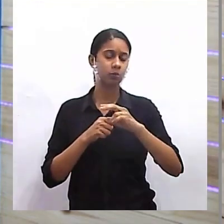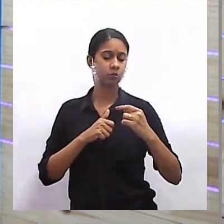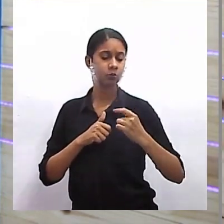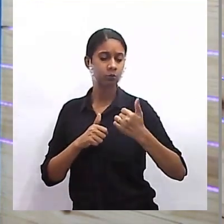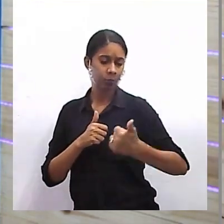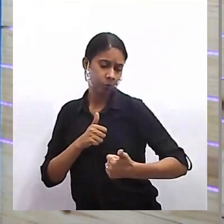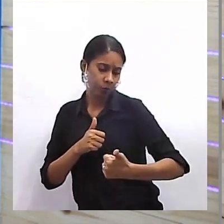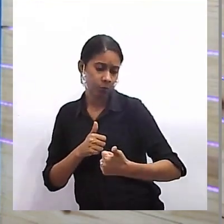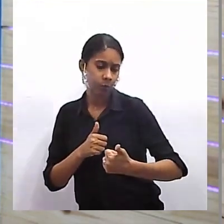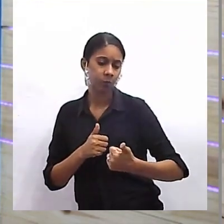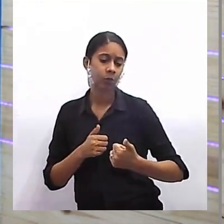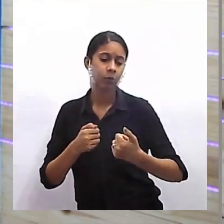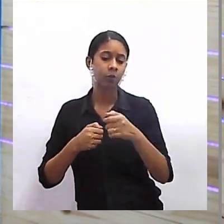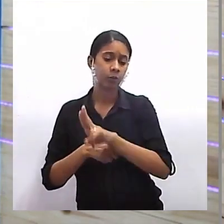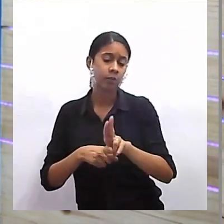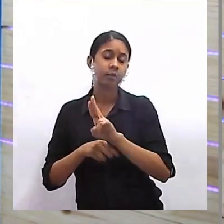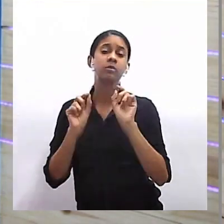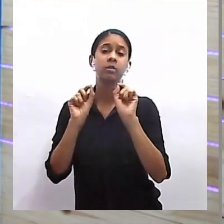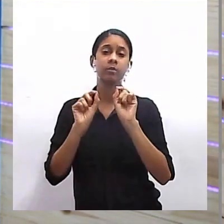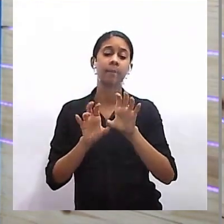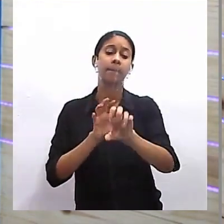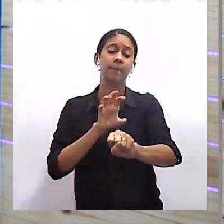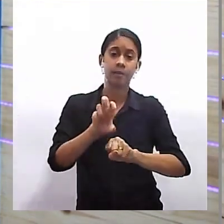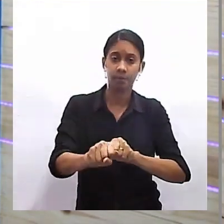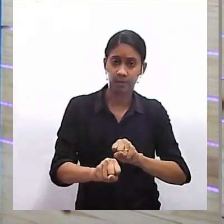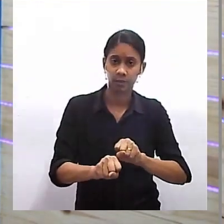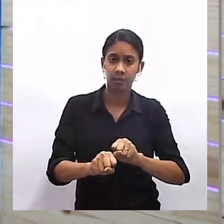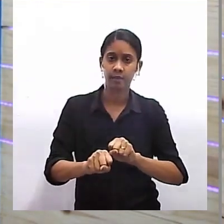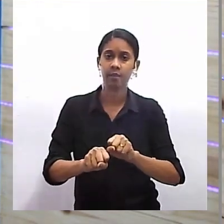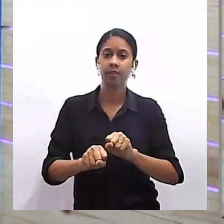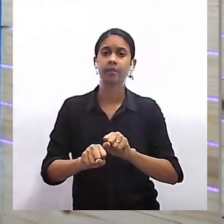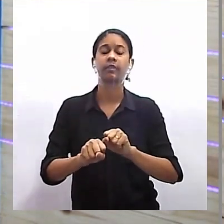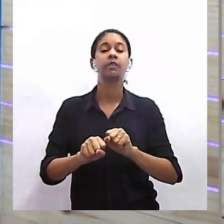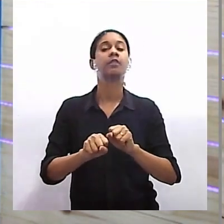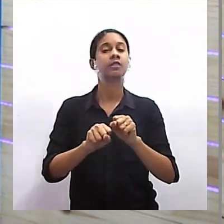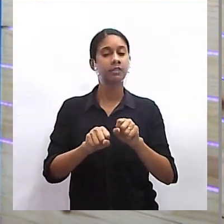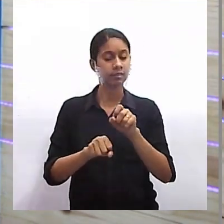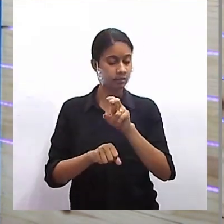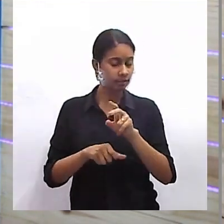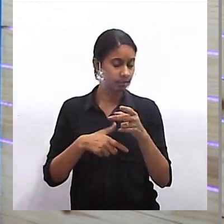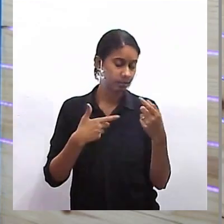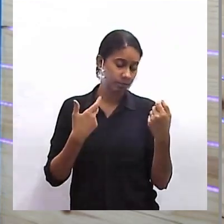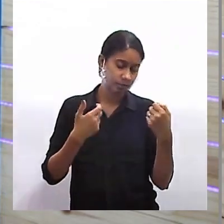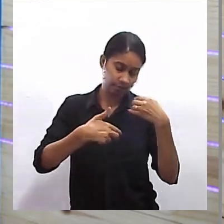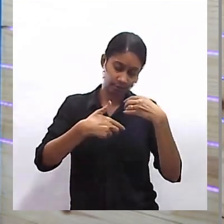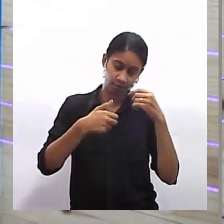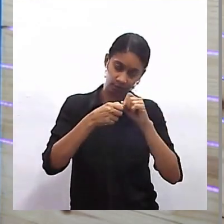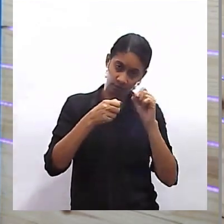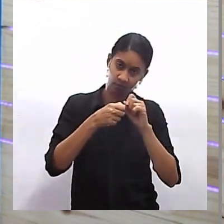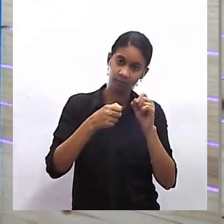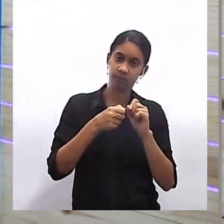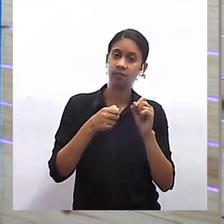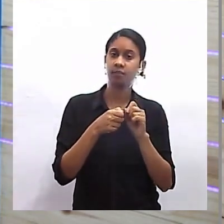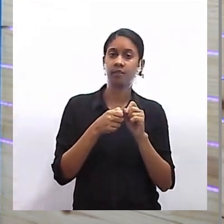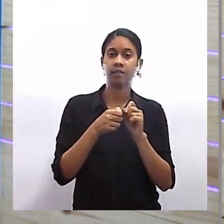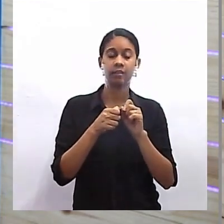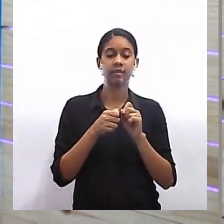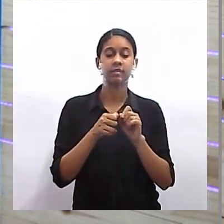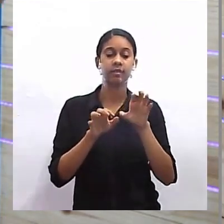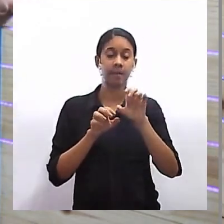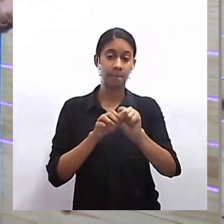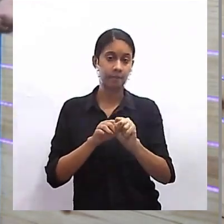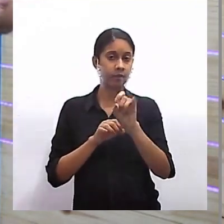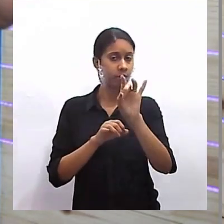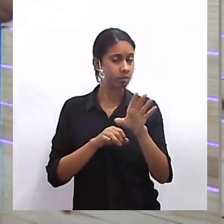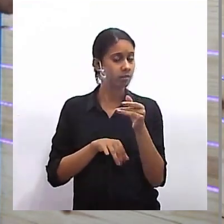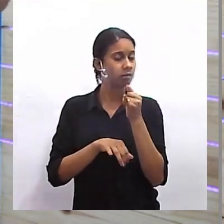vou lá e vou coleto 1, 2, 3, e aí eu vou com aquele veículo elétrico por dentro da operação fazendo essa coleta. Entendeu? Isso é um